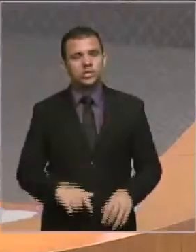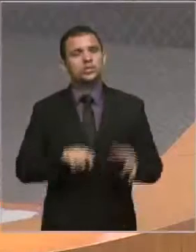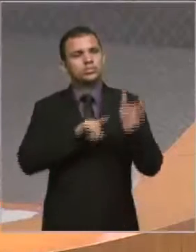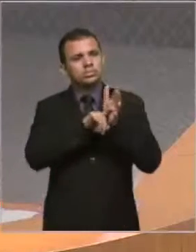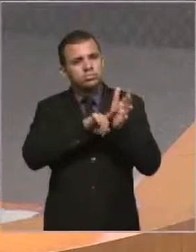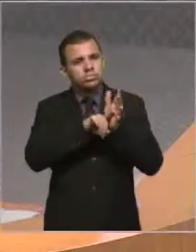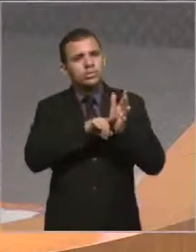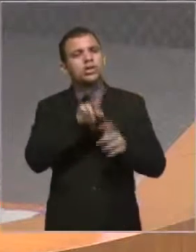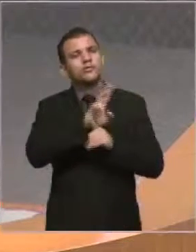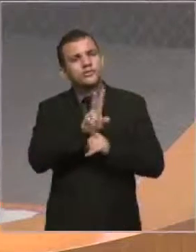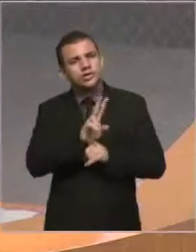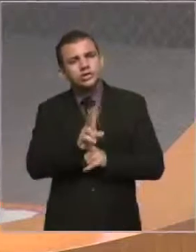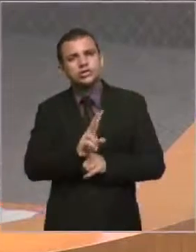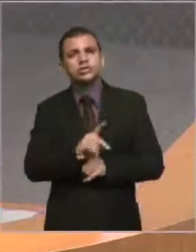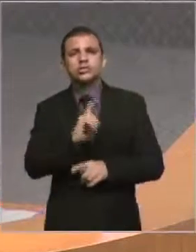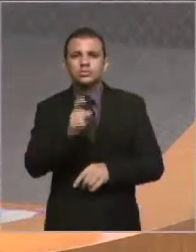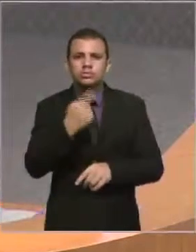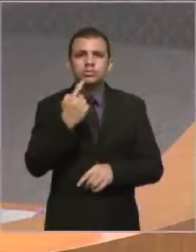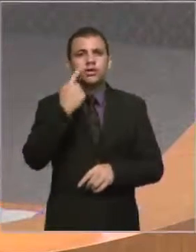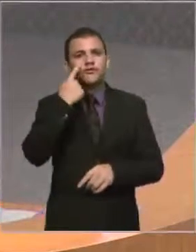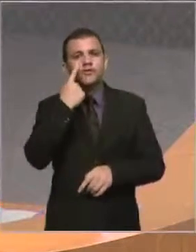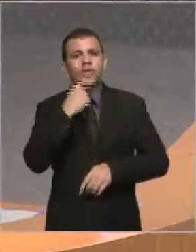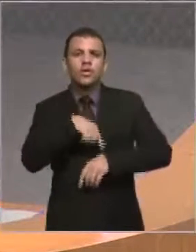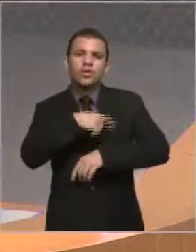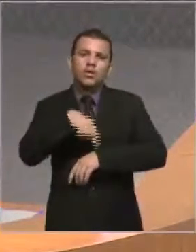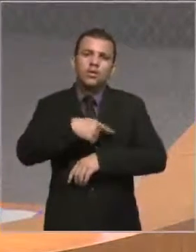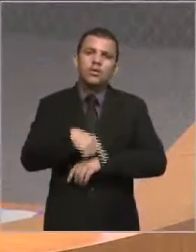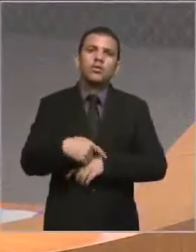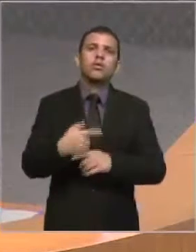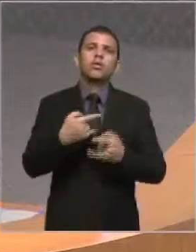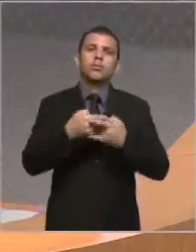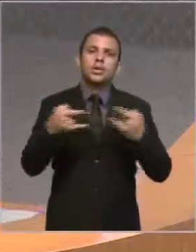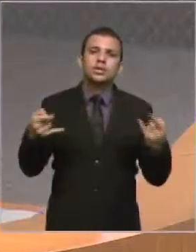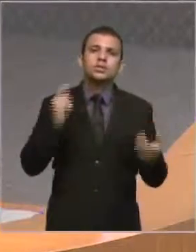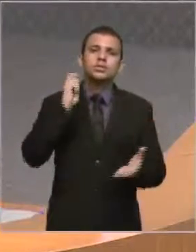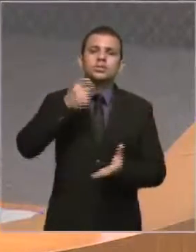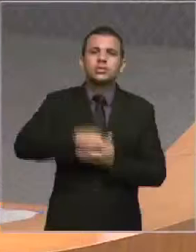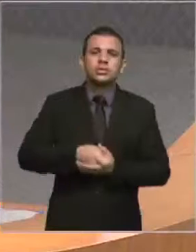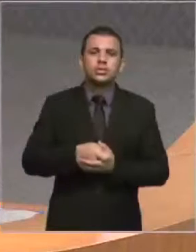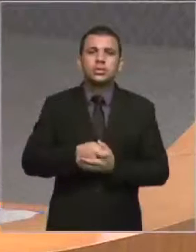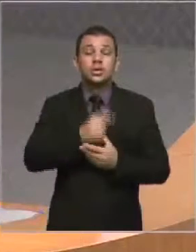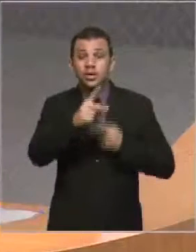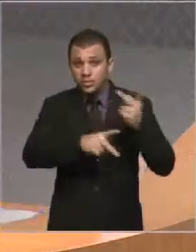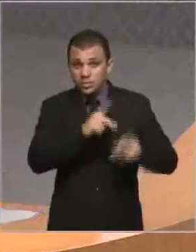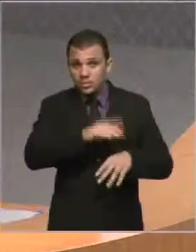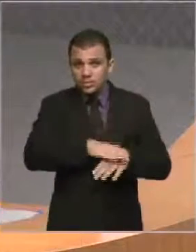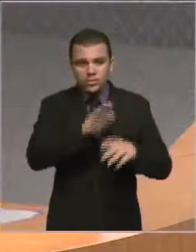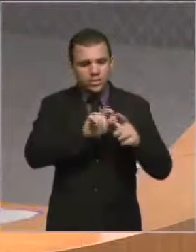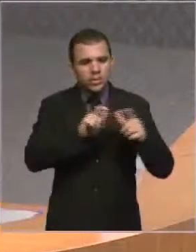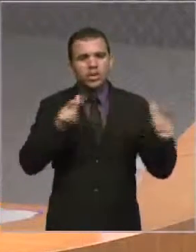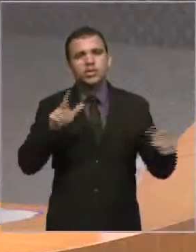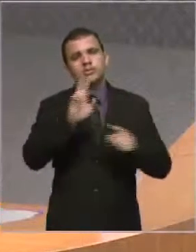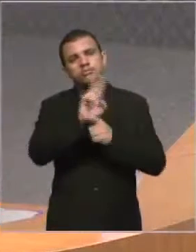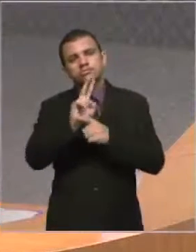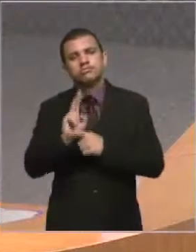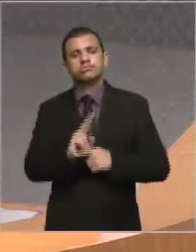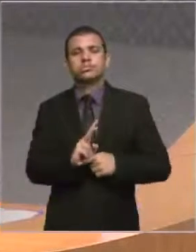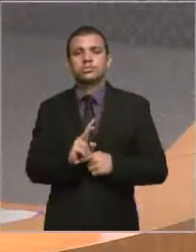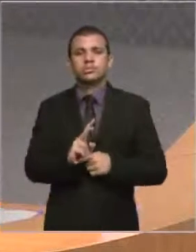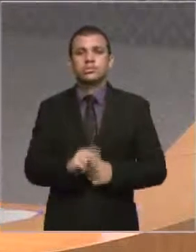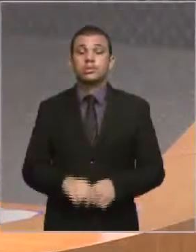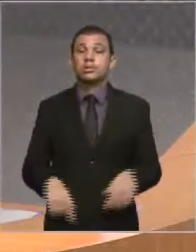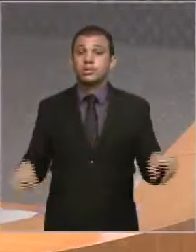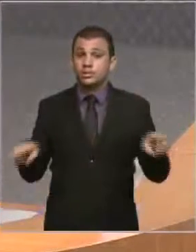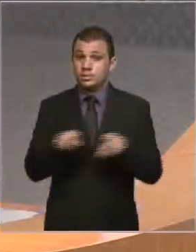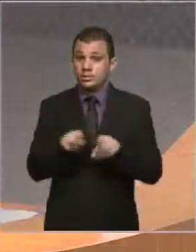tarifas e rotas do transporte público. Segundo ele, o povo será o grande fiscal do convênio. Na solenidade, o ministro ainda